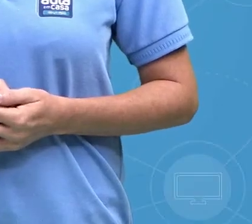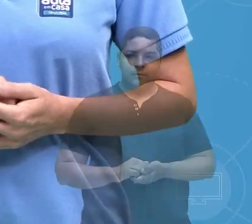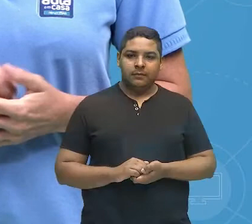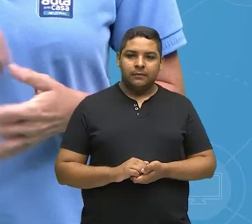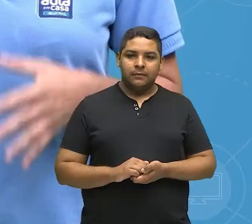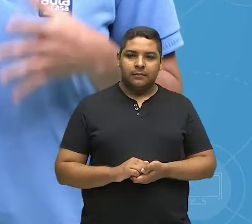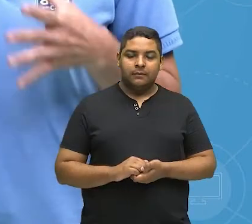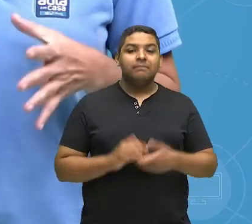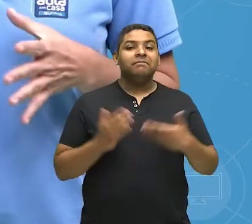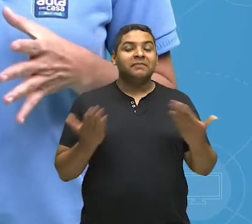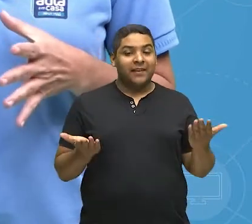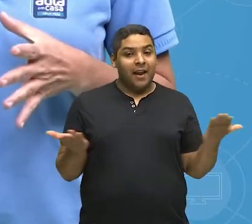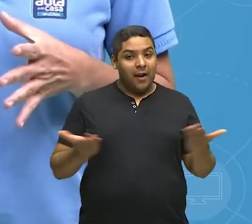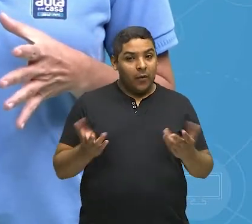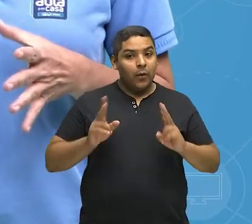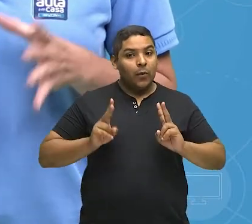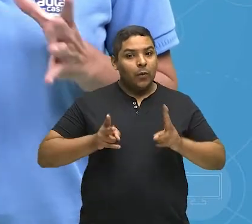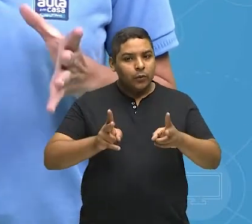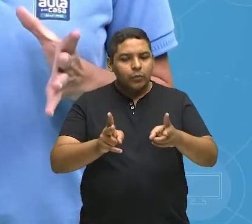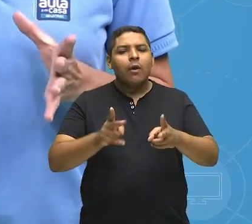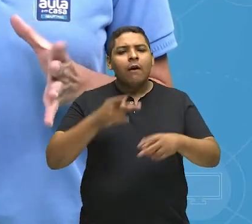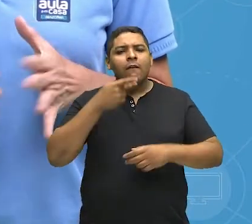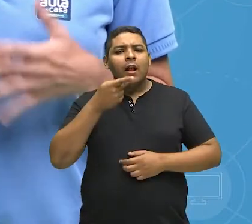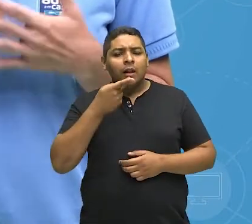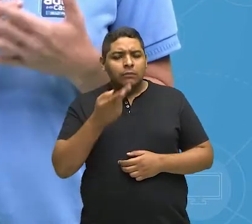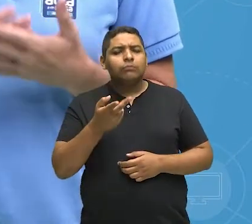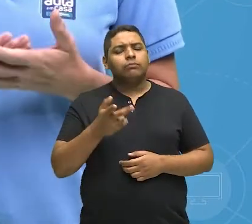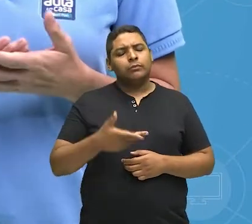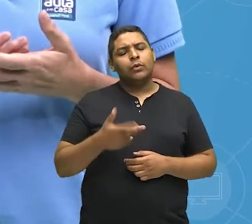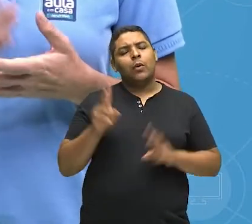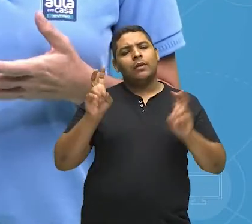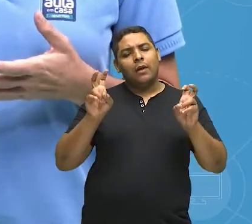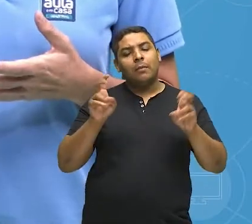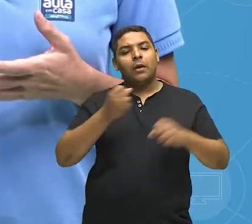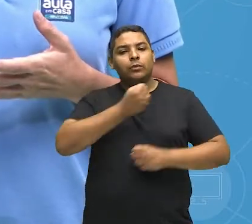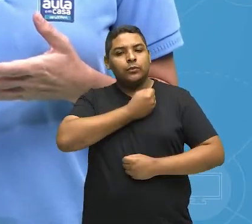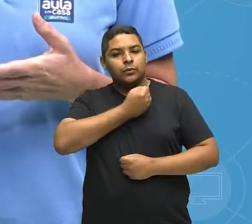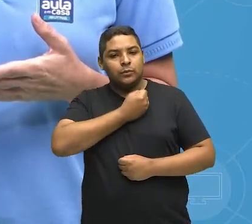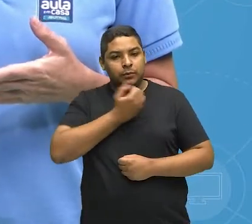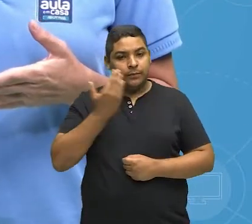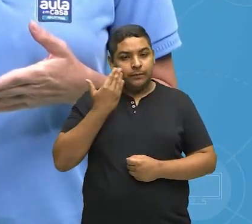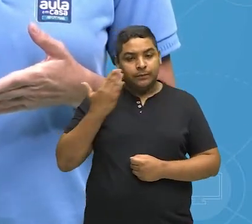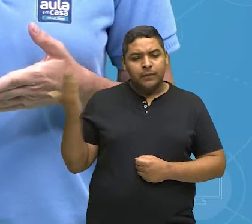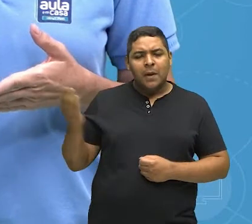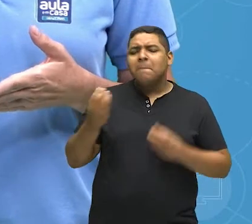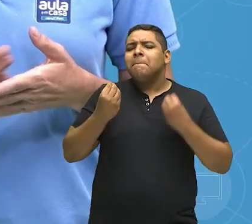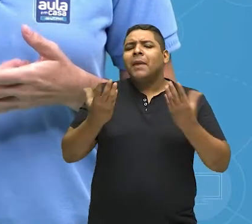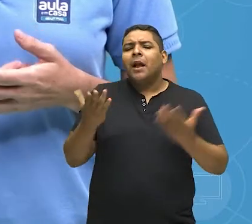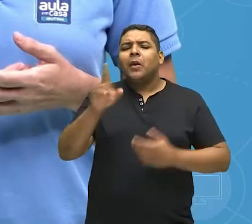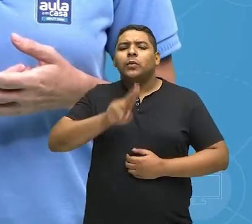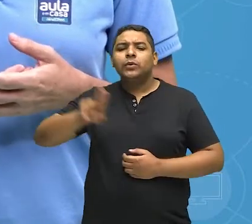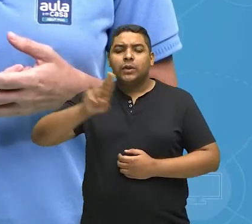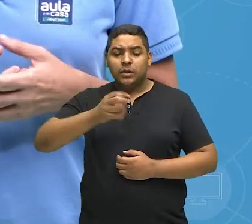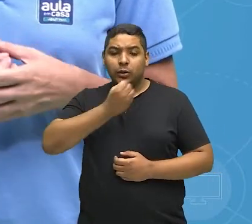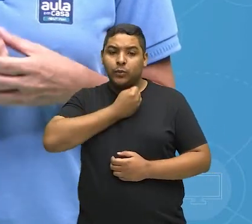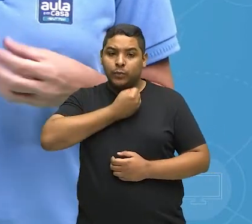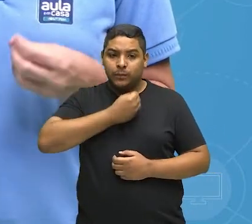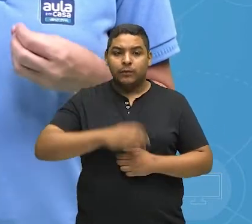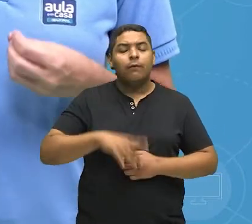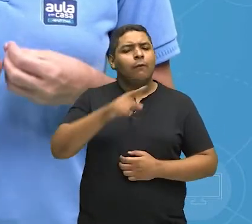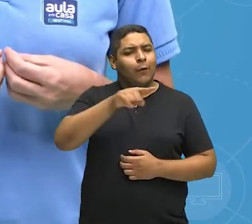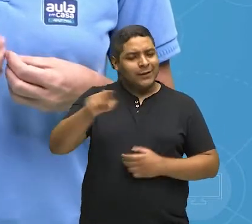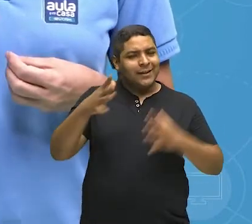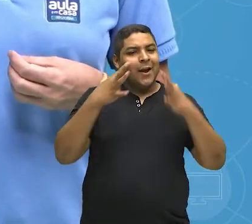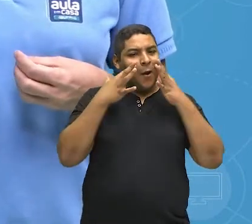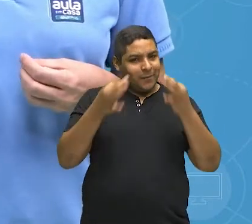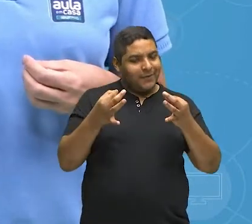Bem, então nós vamos continuar falando um pouquinho mais sobre os numbers. Para que nós utilizamos os numbers? Vocês observaram aí, certo? A